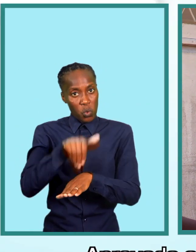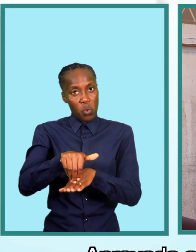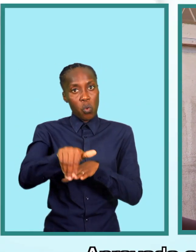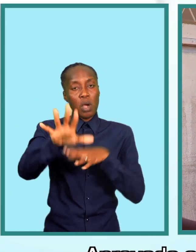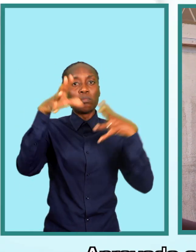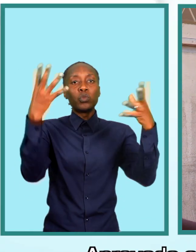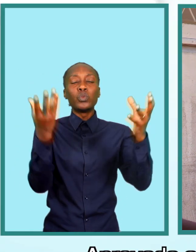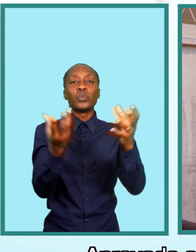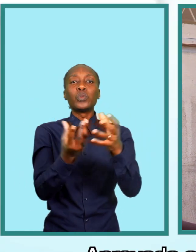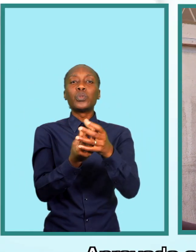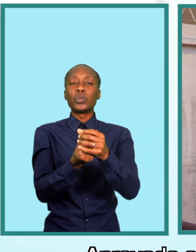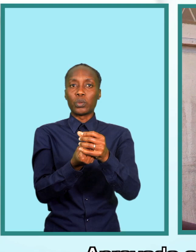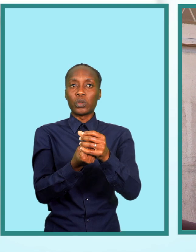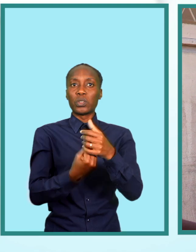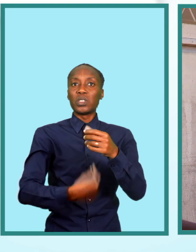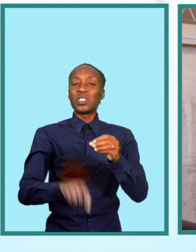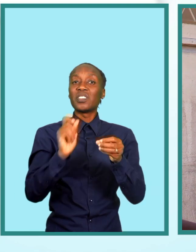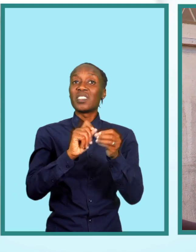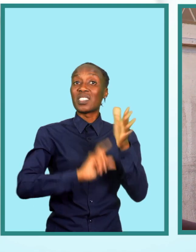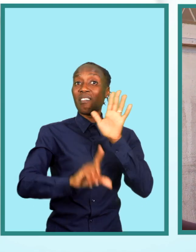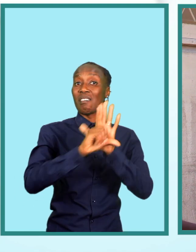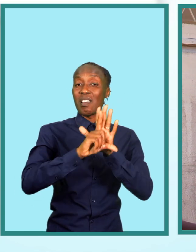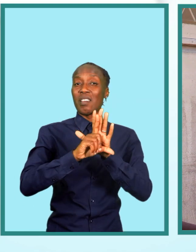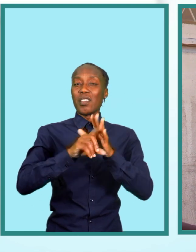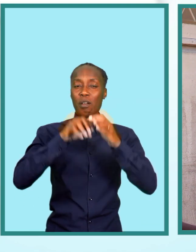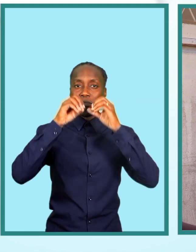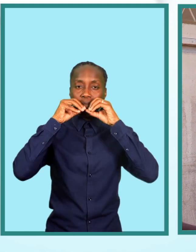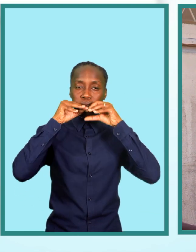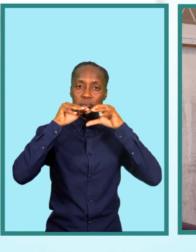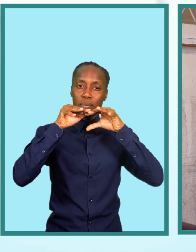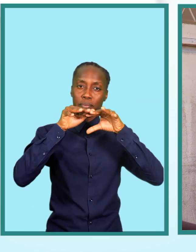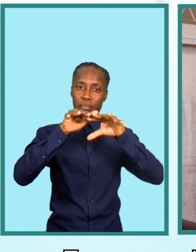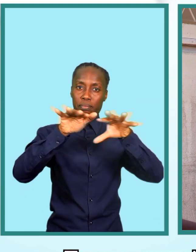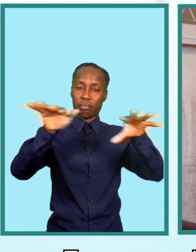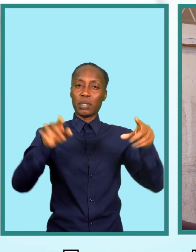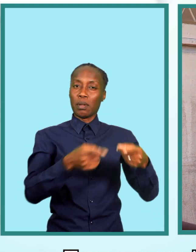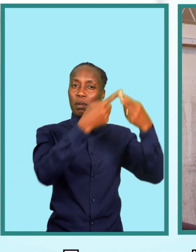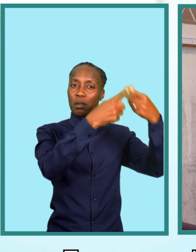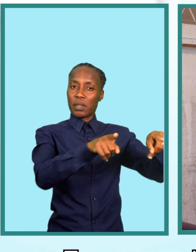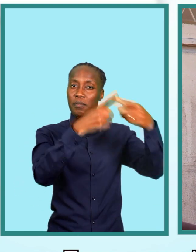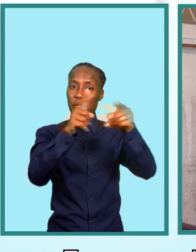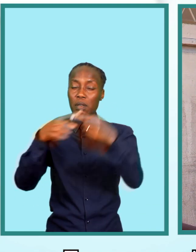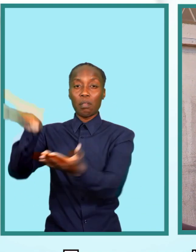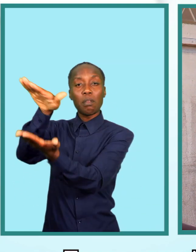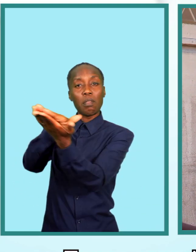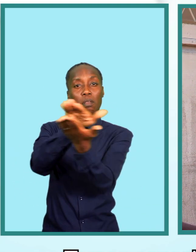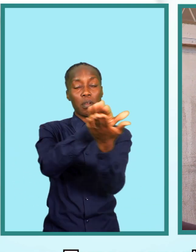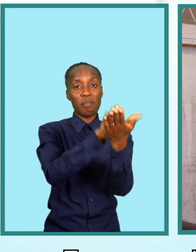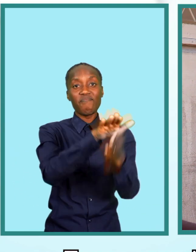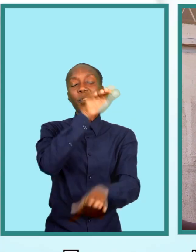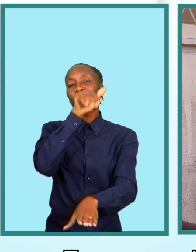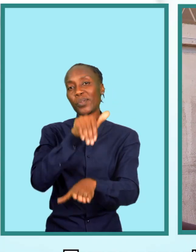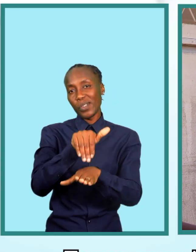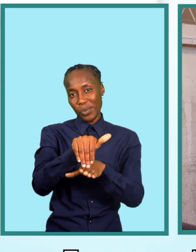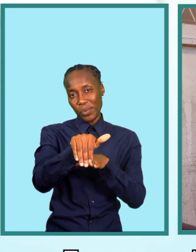estamos ainda de forma conjunta a trabalhar na componente da divulgação desta lei. Temos consciência que em vários